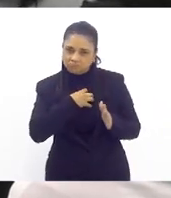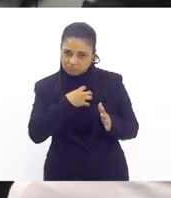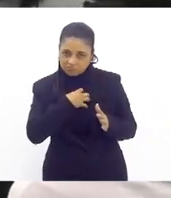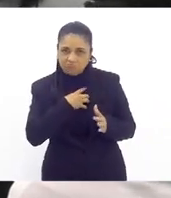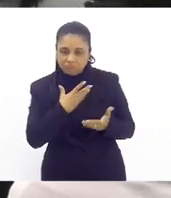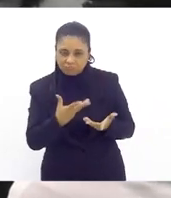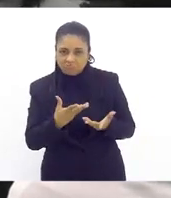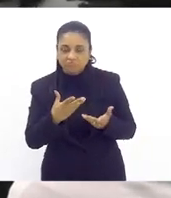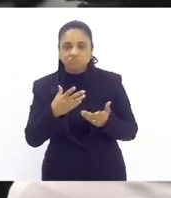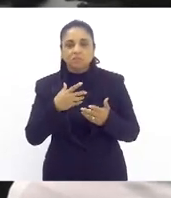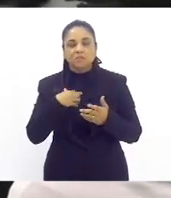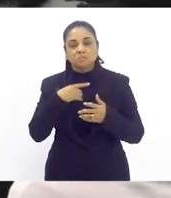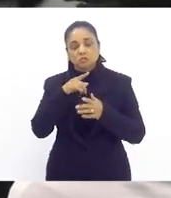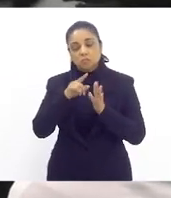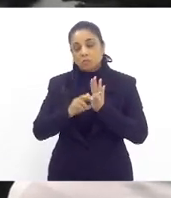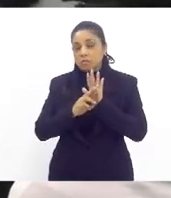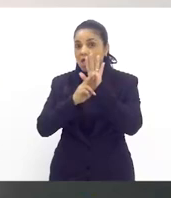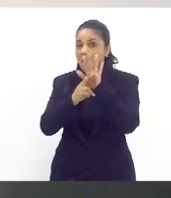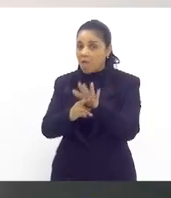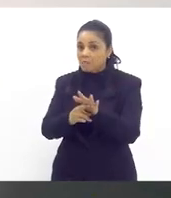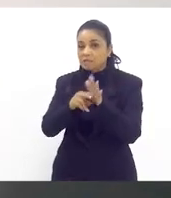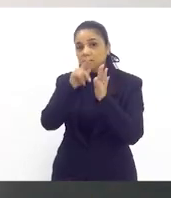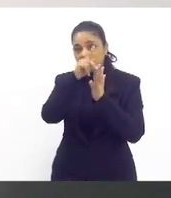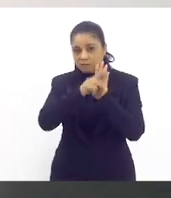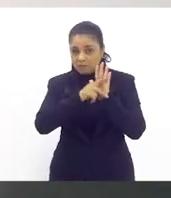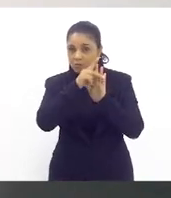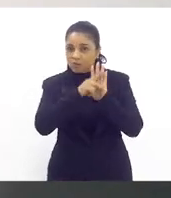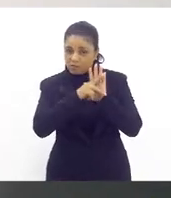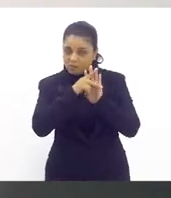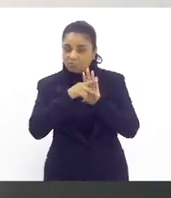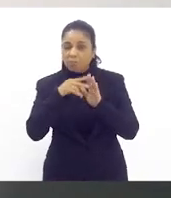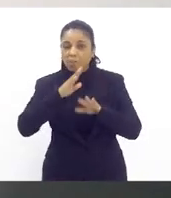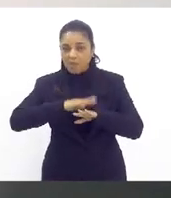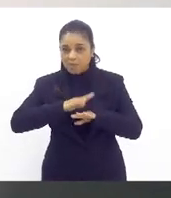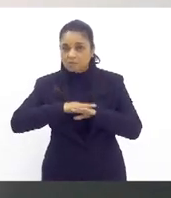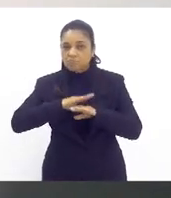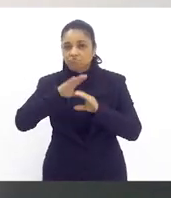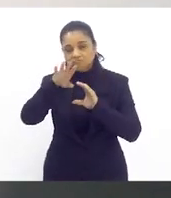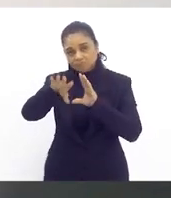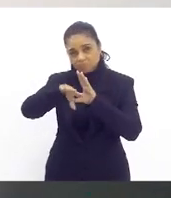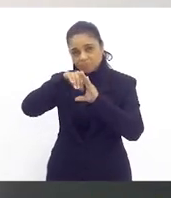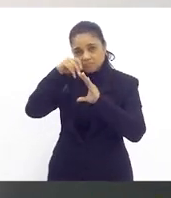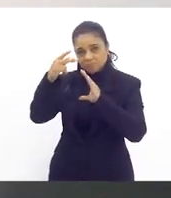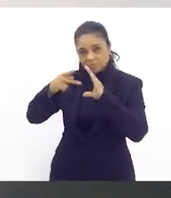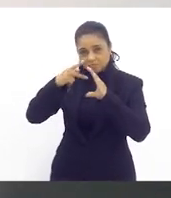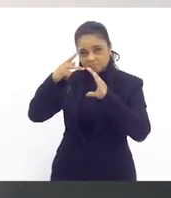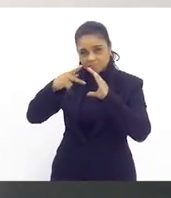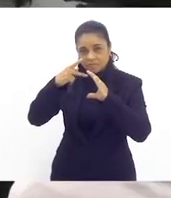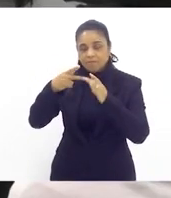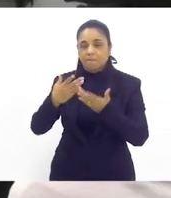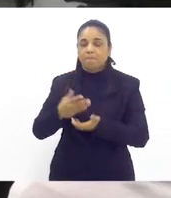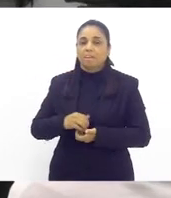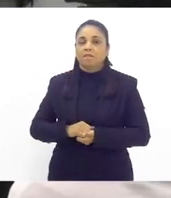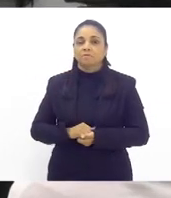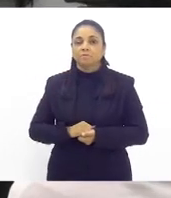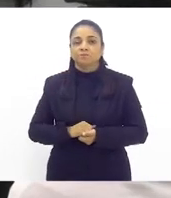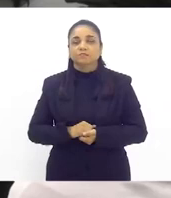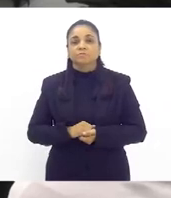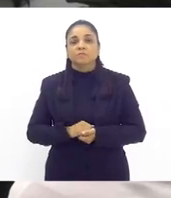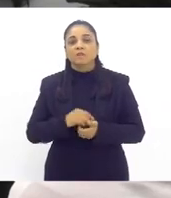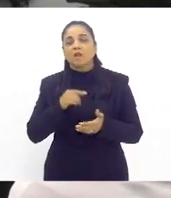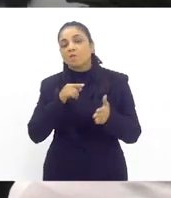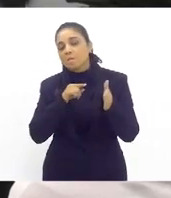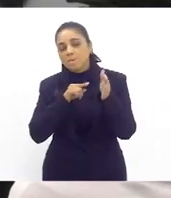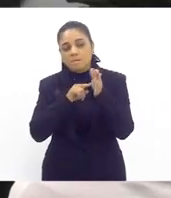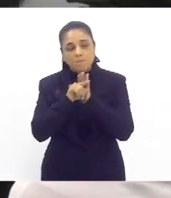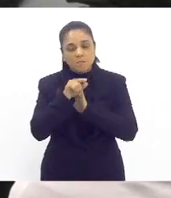proponentes desses projetos e ter Equipe técnica que vai prestar serviço audiovisual continuando a última questão